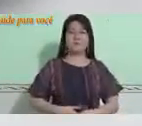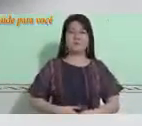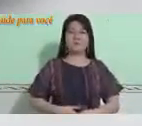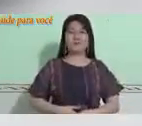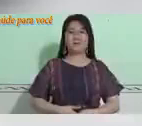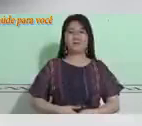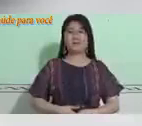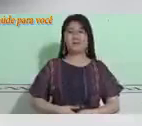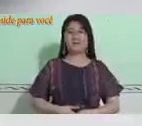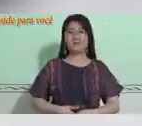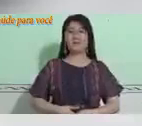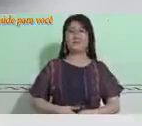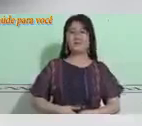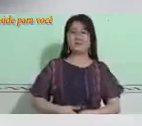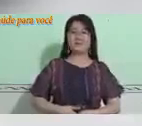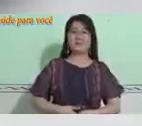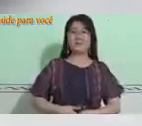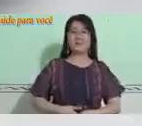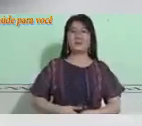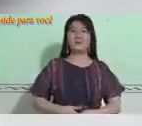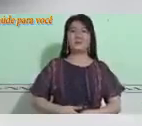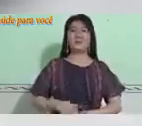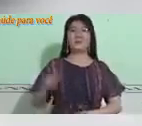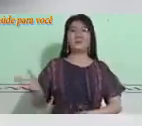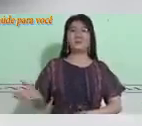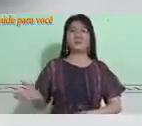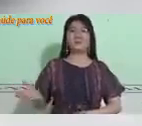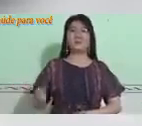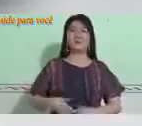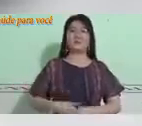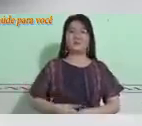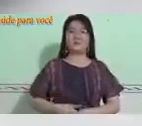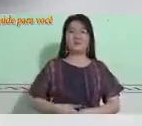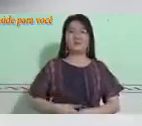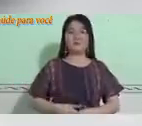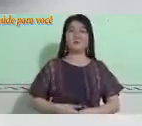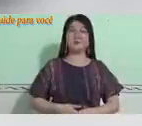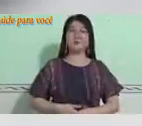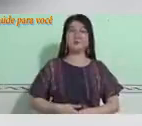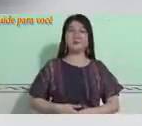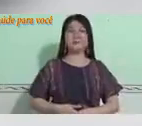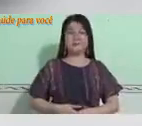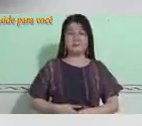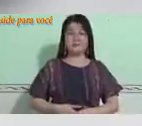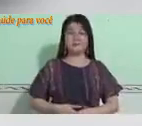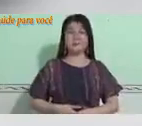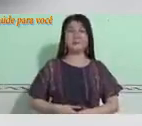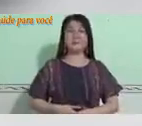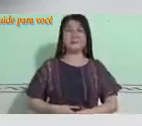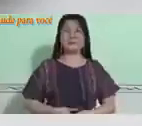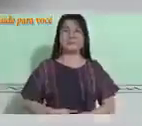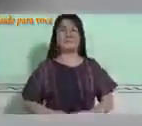rins, resultando no aspecto meio leitoso da urina, além de aspecto gorduroso, isso porque boa parte